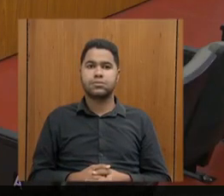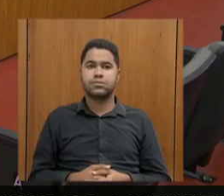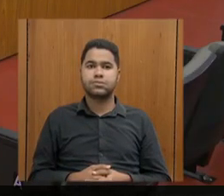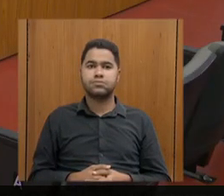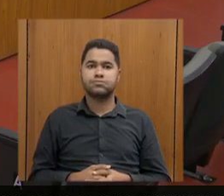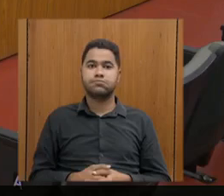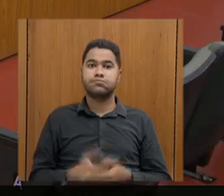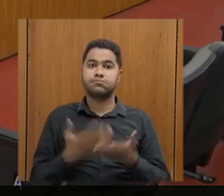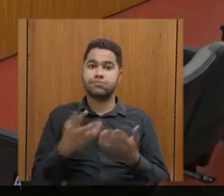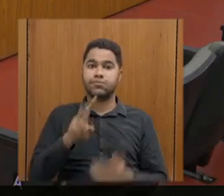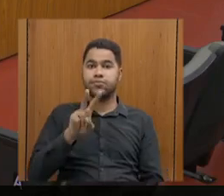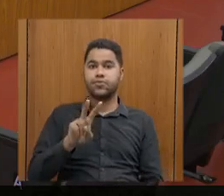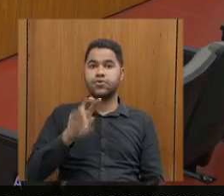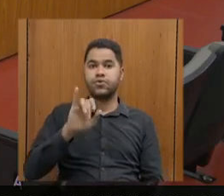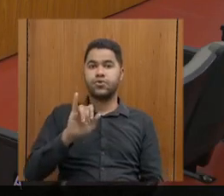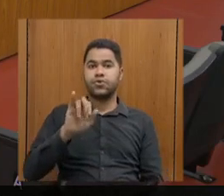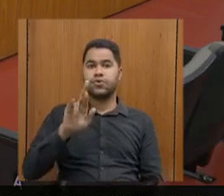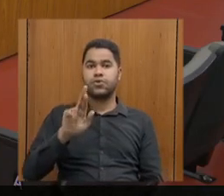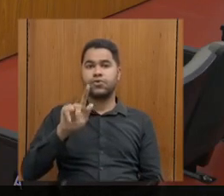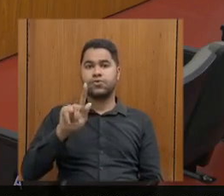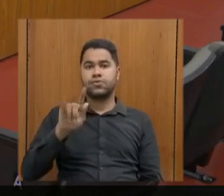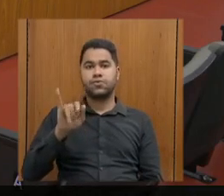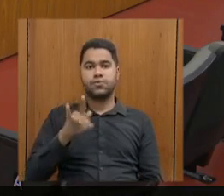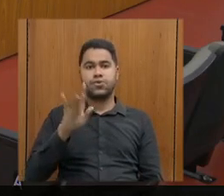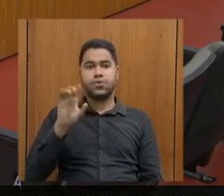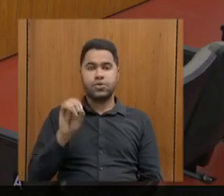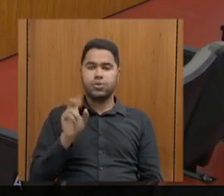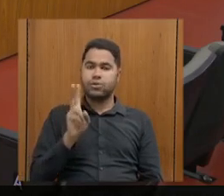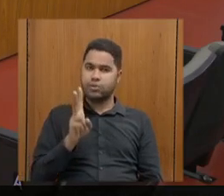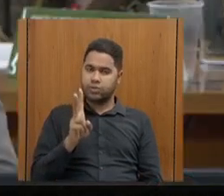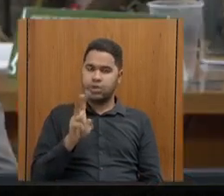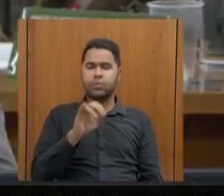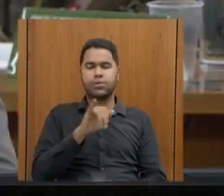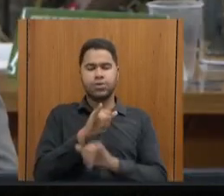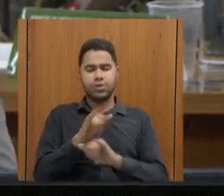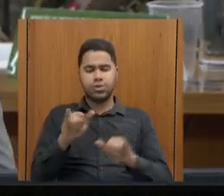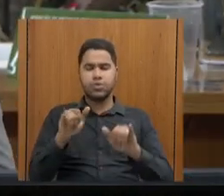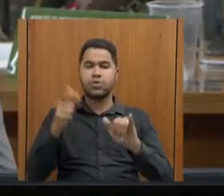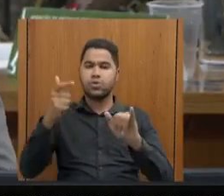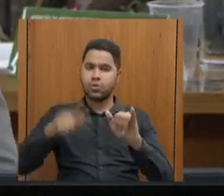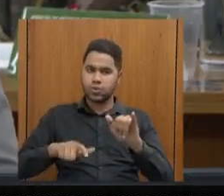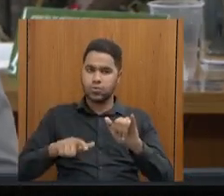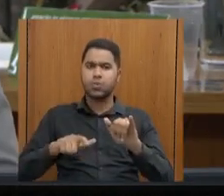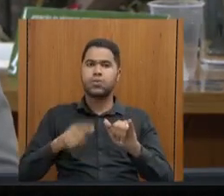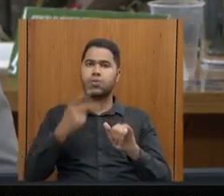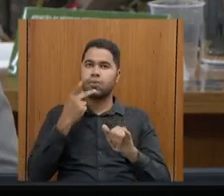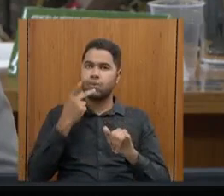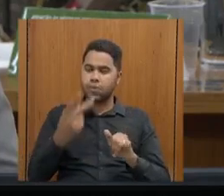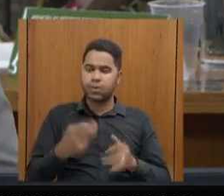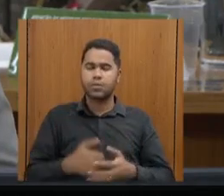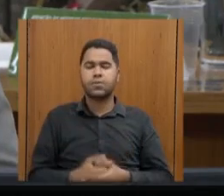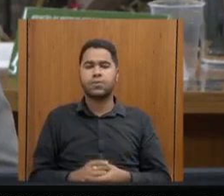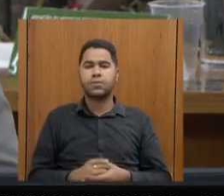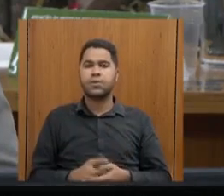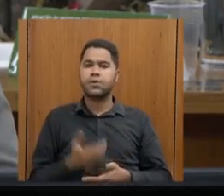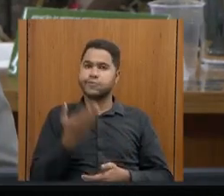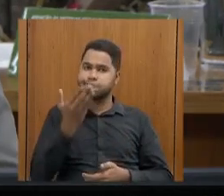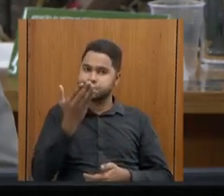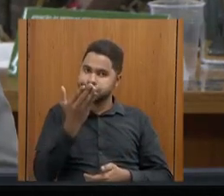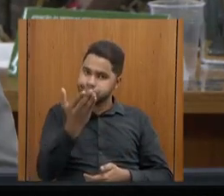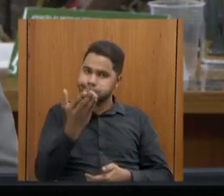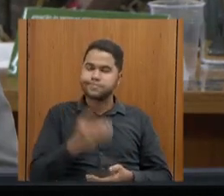é caro e giro eu sempre disse voltarei a dizer e o tanto que o